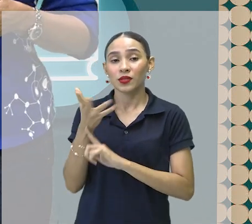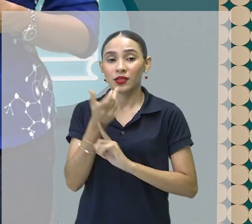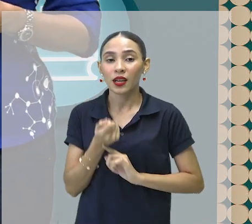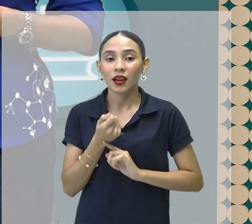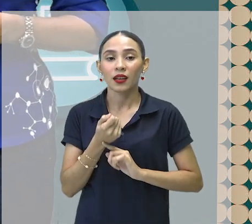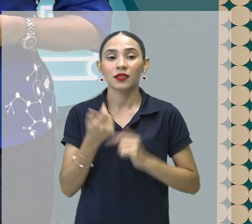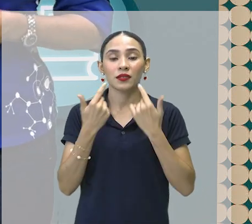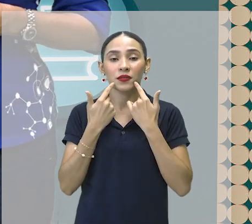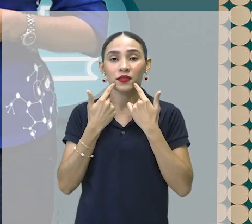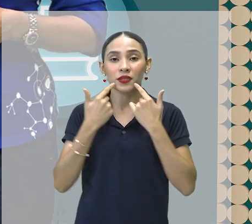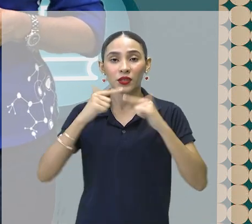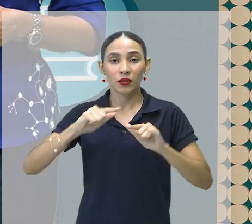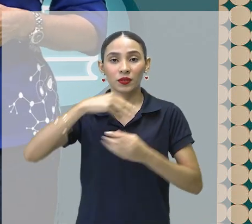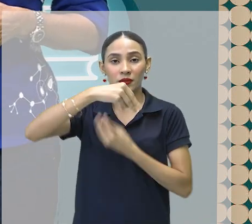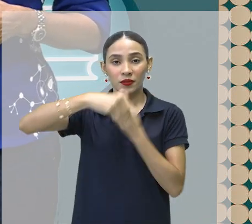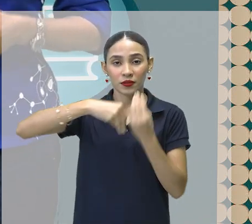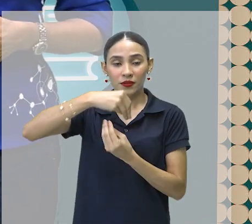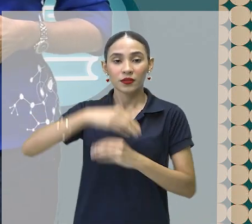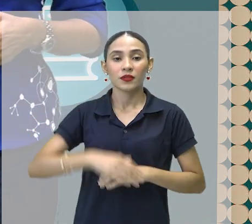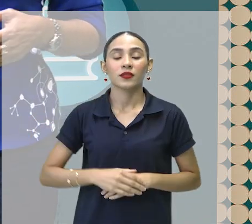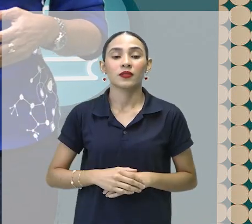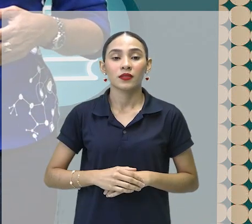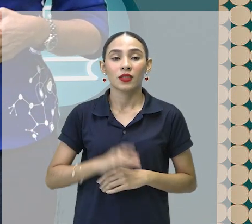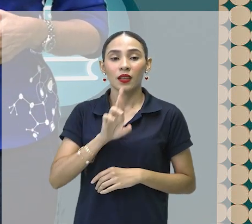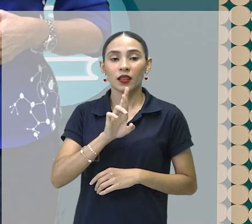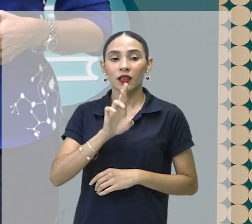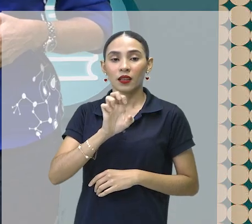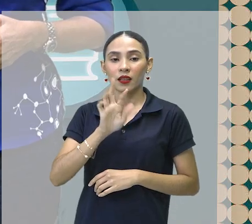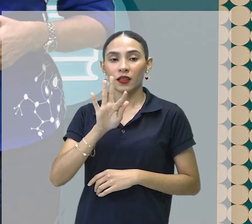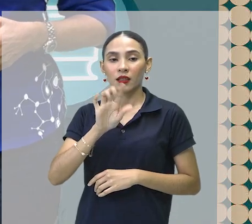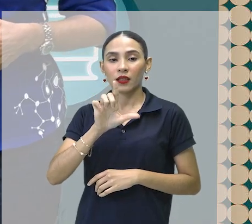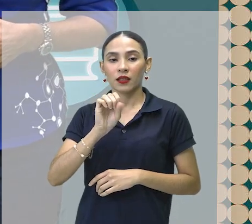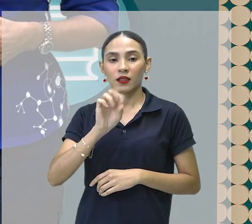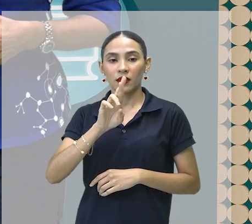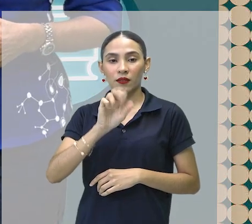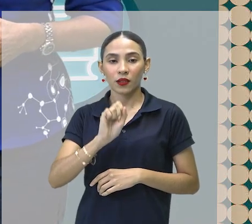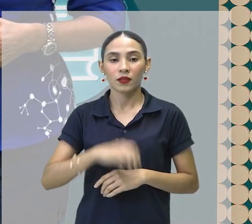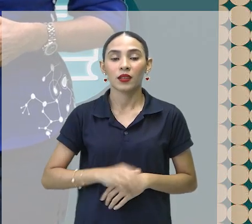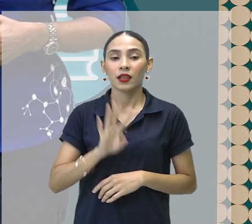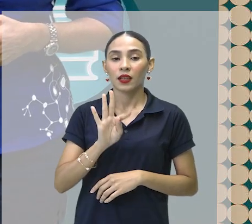obras de linguagem híbrida. Reflora,